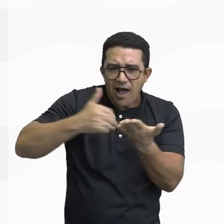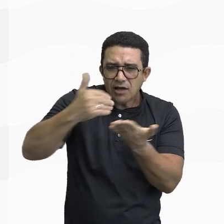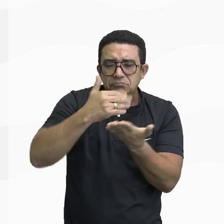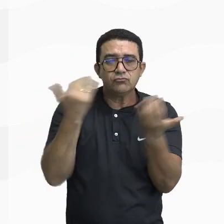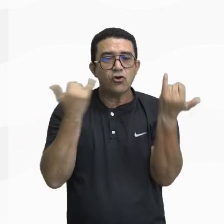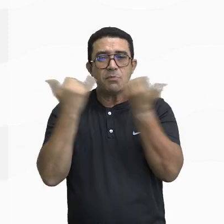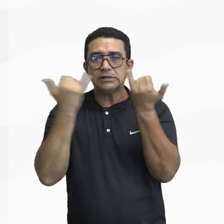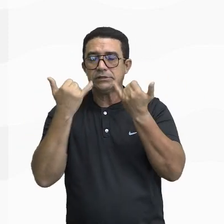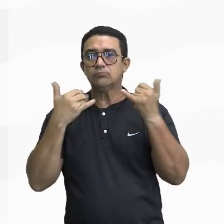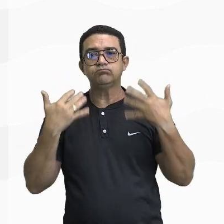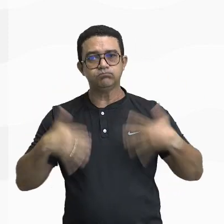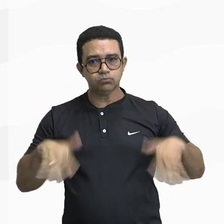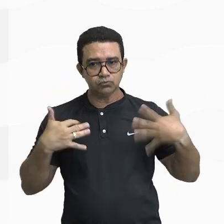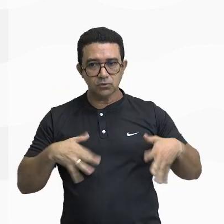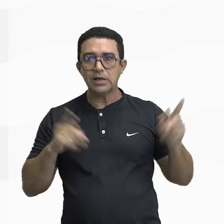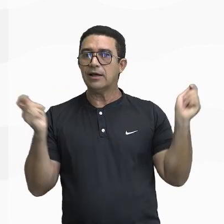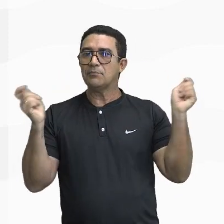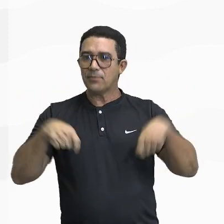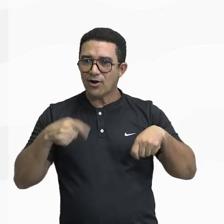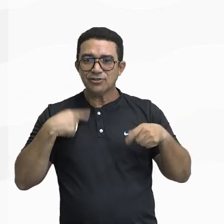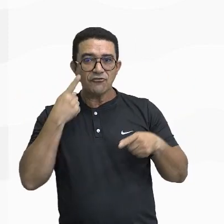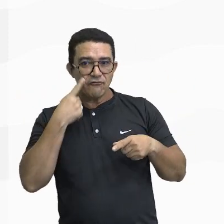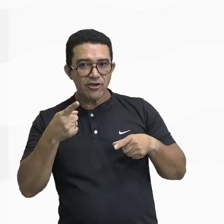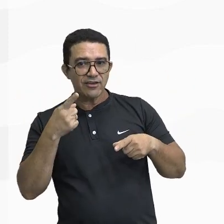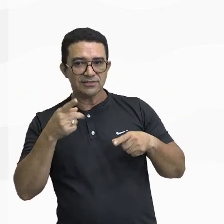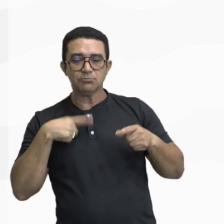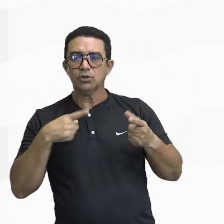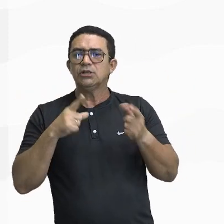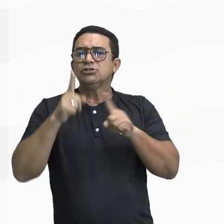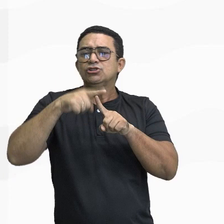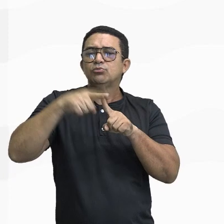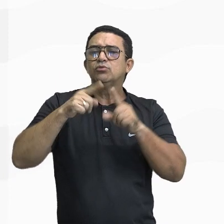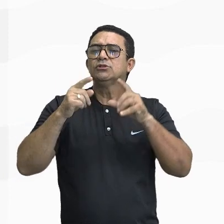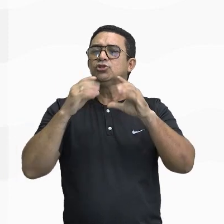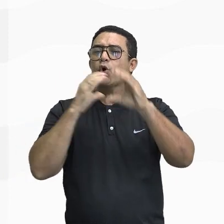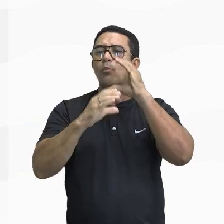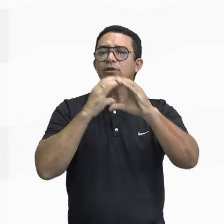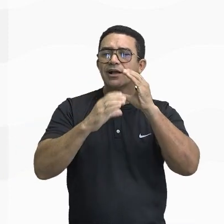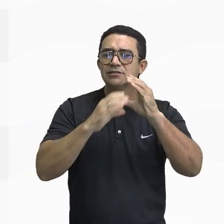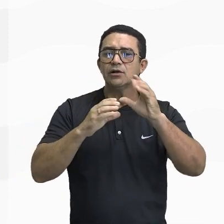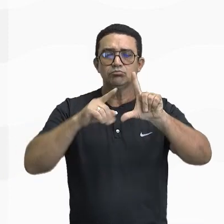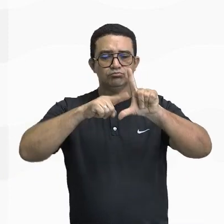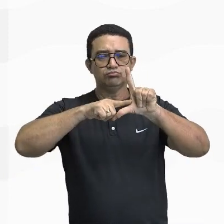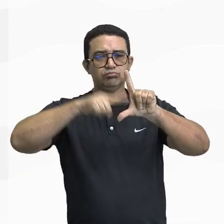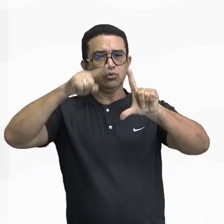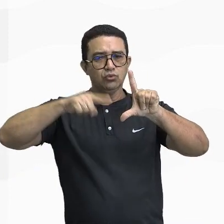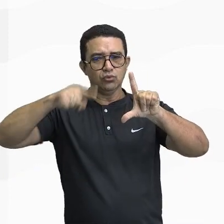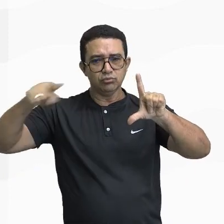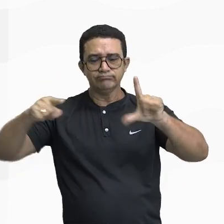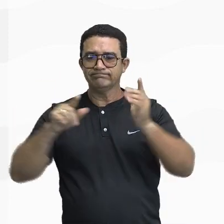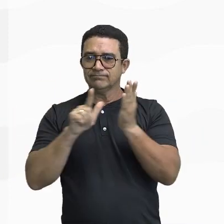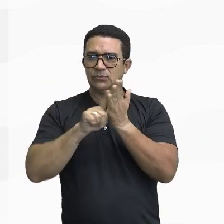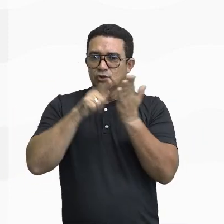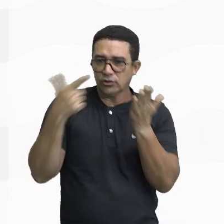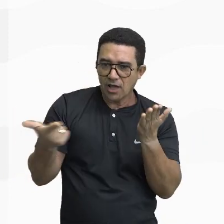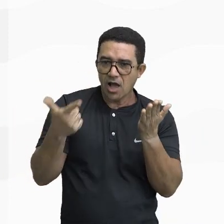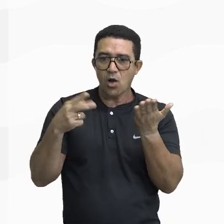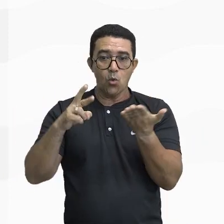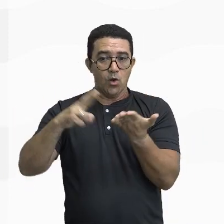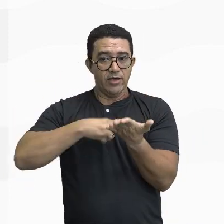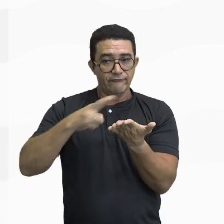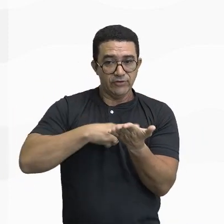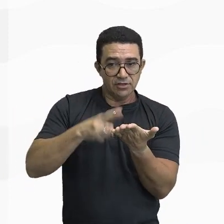ver representações gráficas em vários tipos de comunicação. Geralmente mostram em jornais, em revistas,